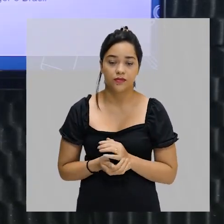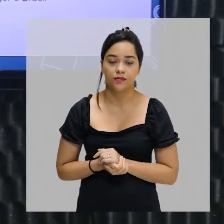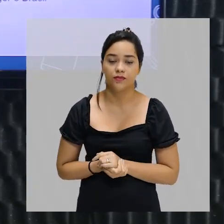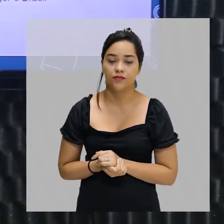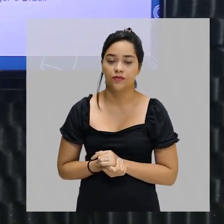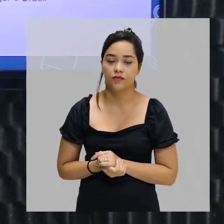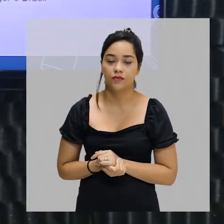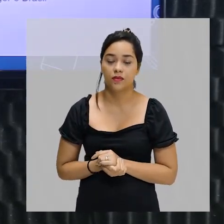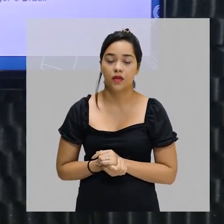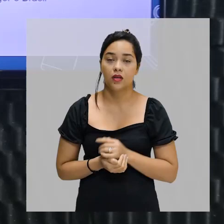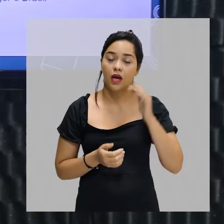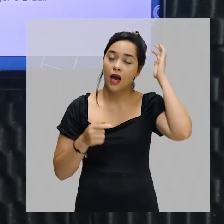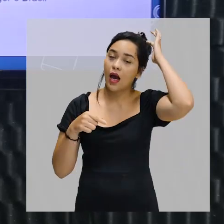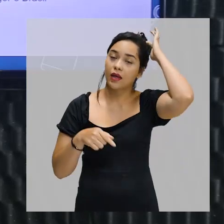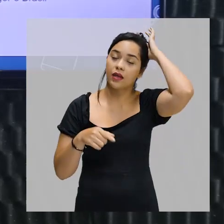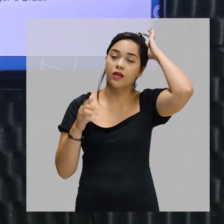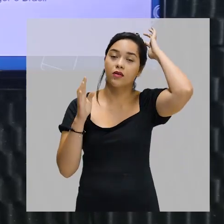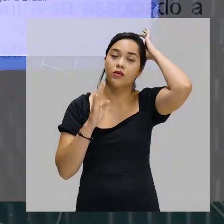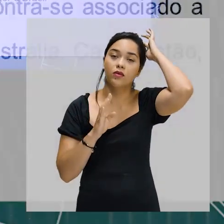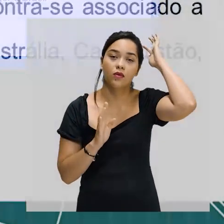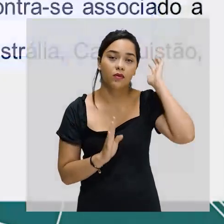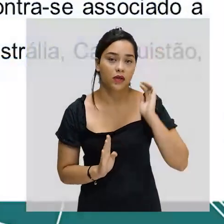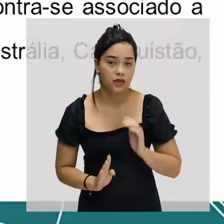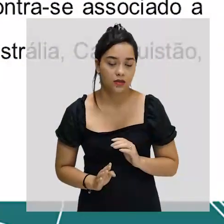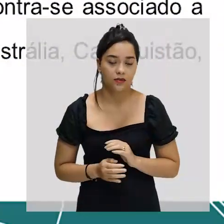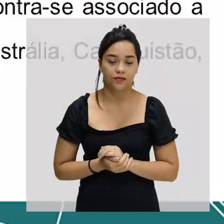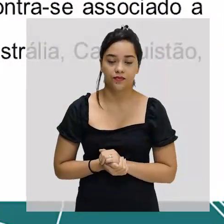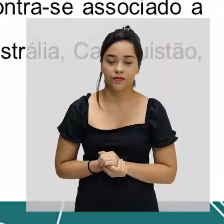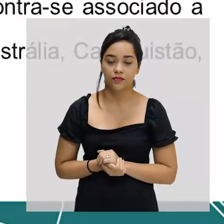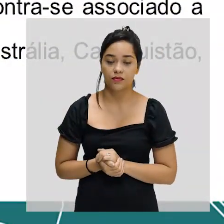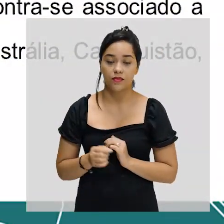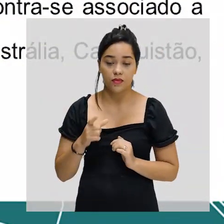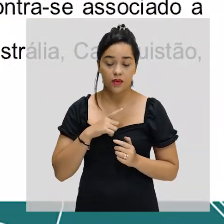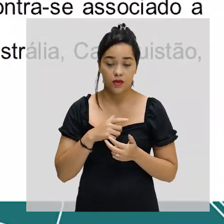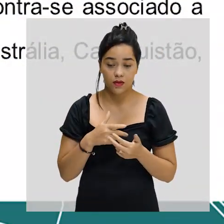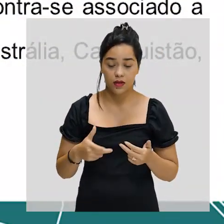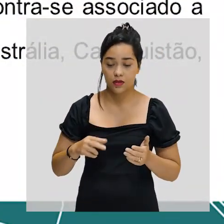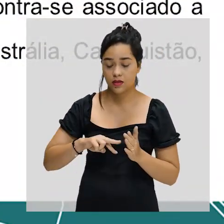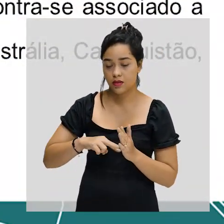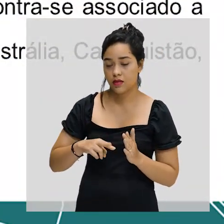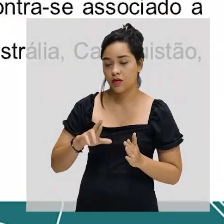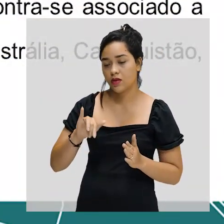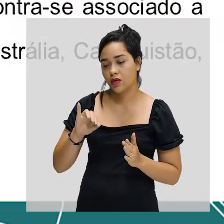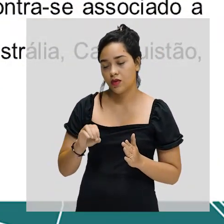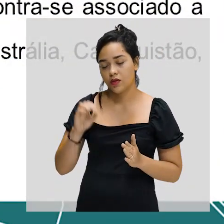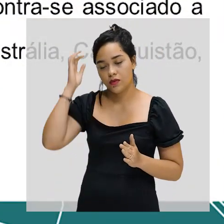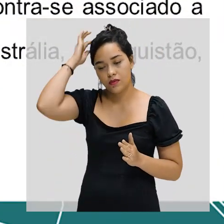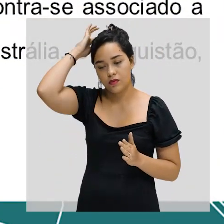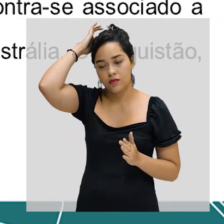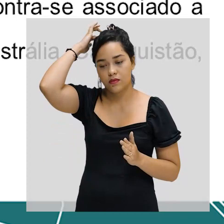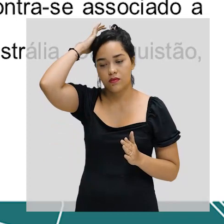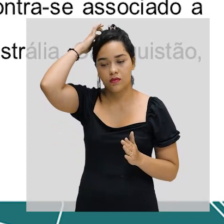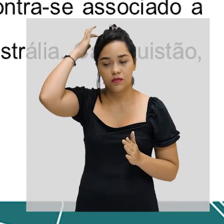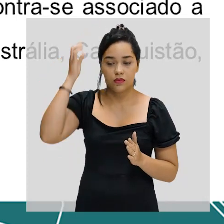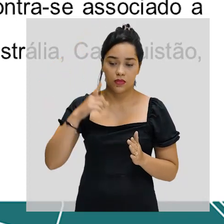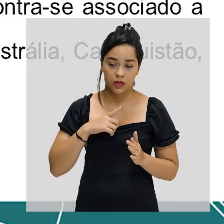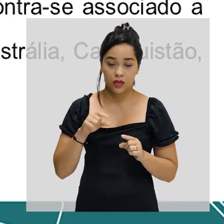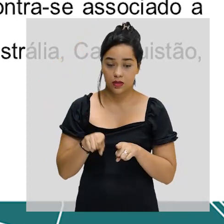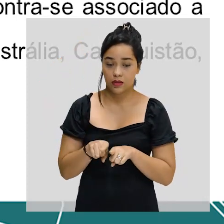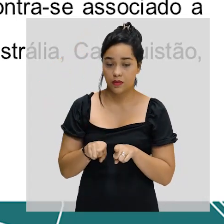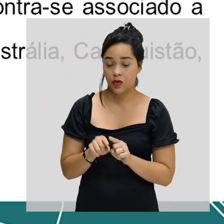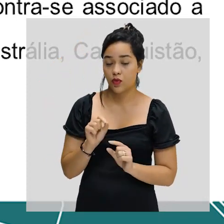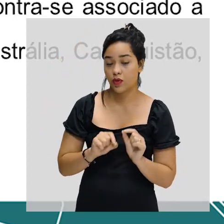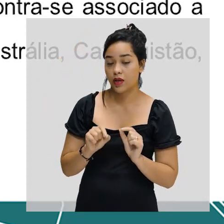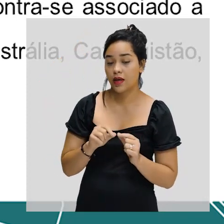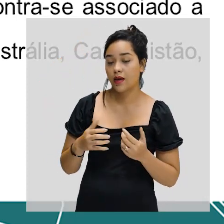Bom, já o urânio no Brasil. O Brasil possui recursos significativos de urânio, é uma das maiores reservas de urânio que existe, certo? O